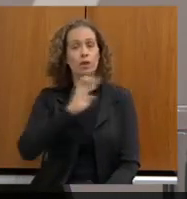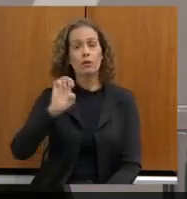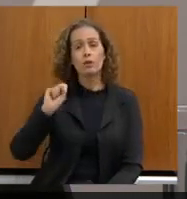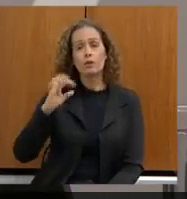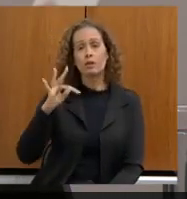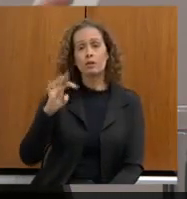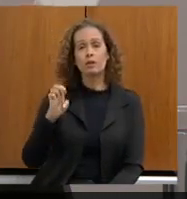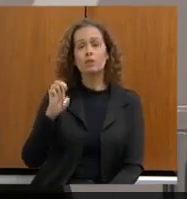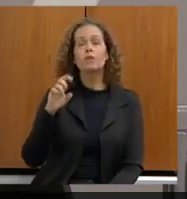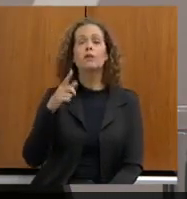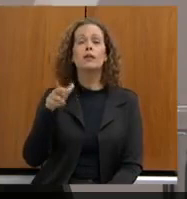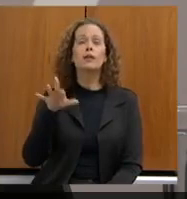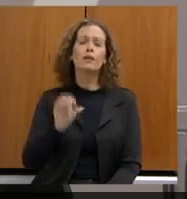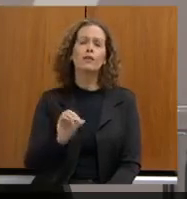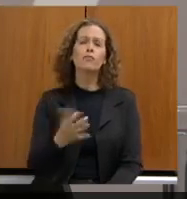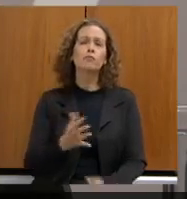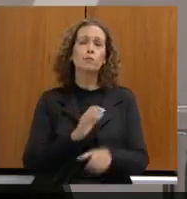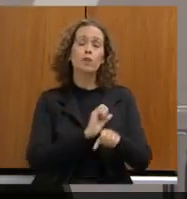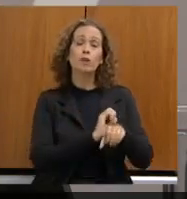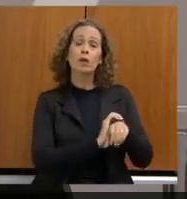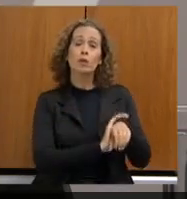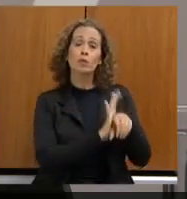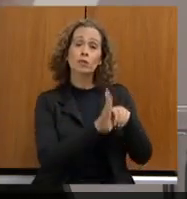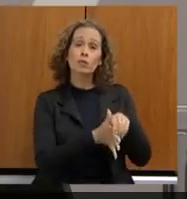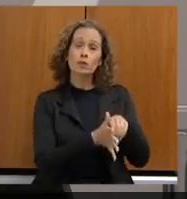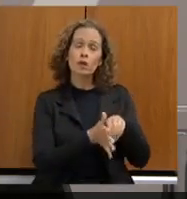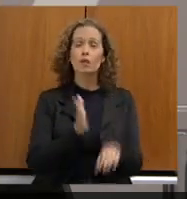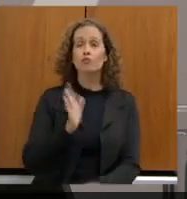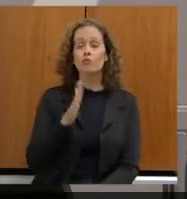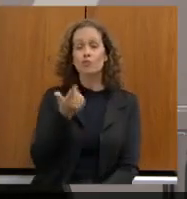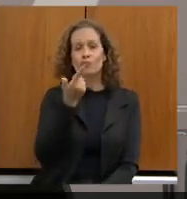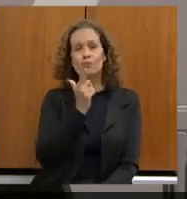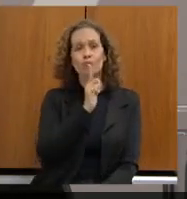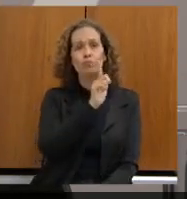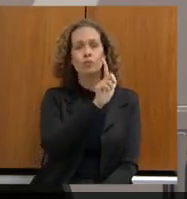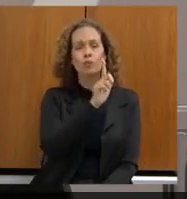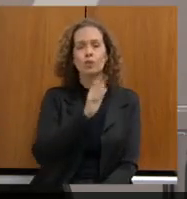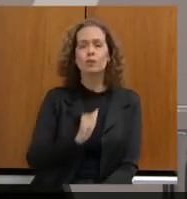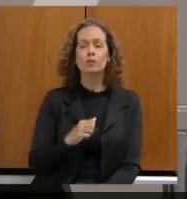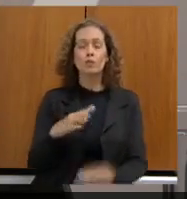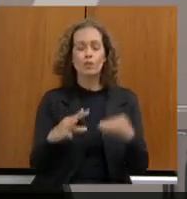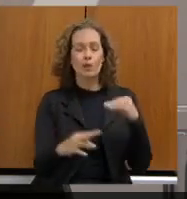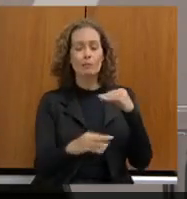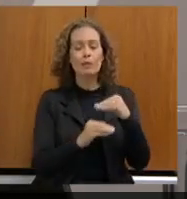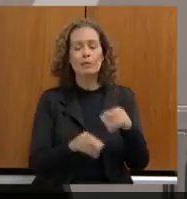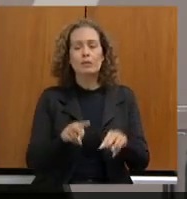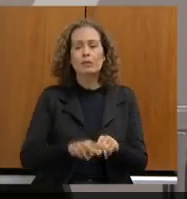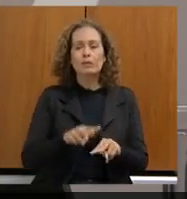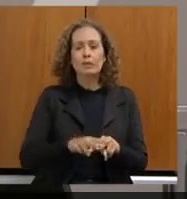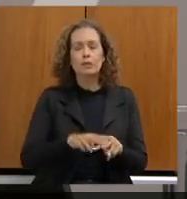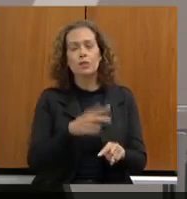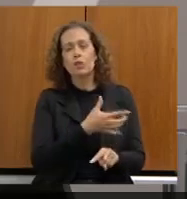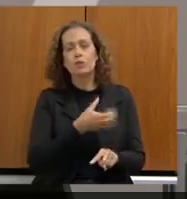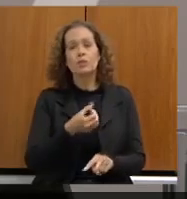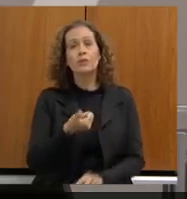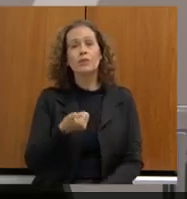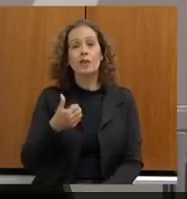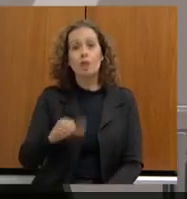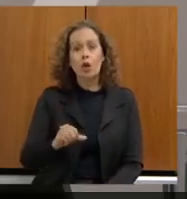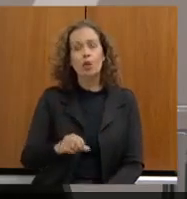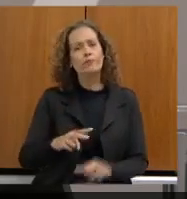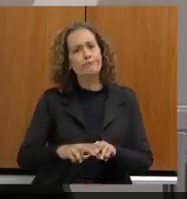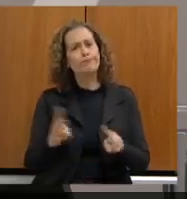em Montes Claros a pouco tempo conseguimos é destravar uma Emenda que tava desde 2019 nossa